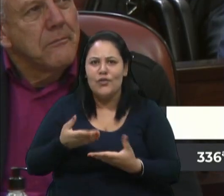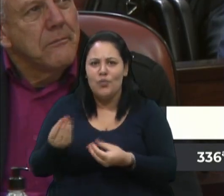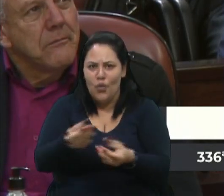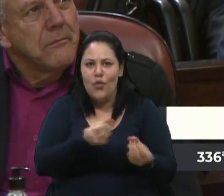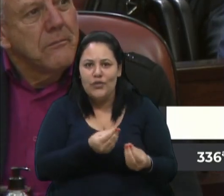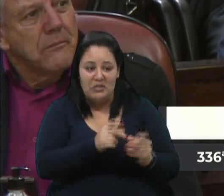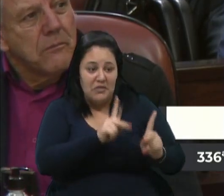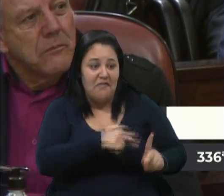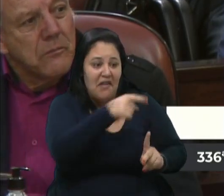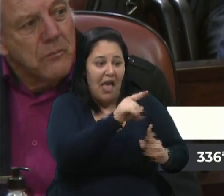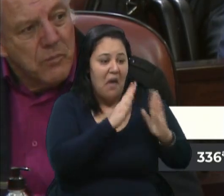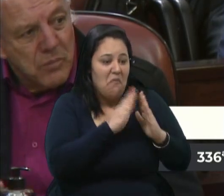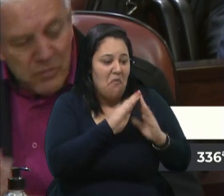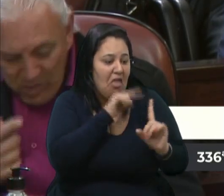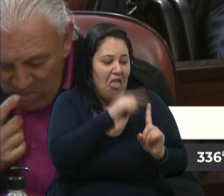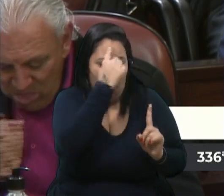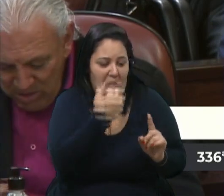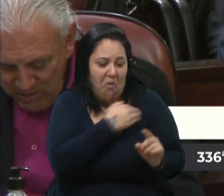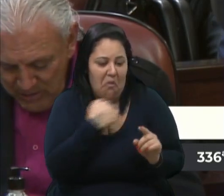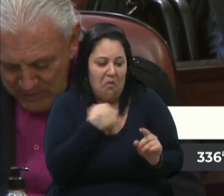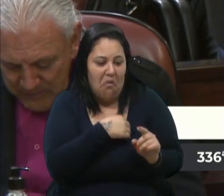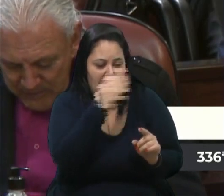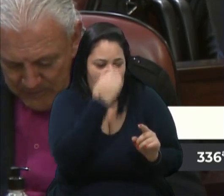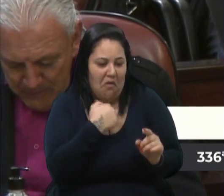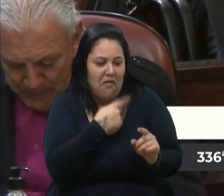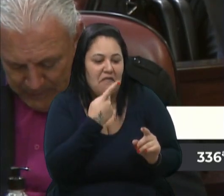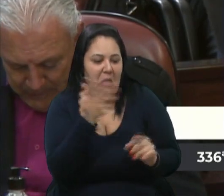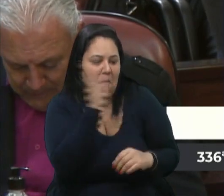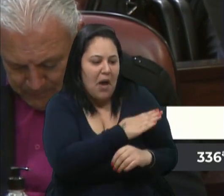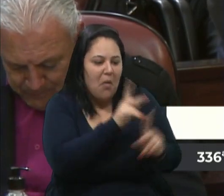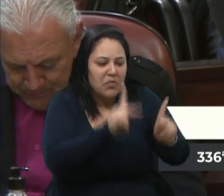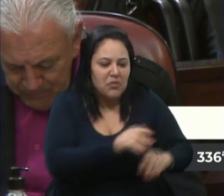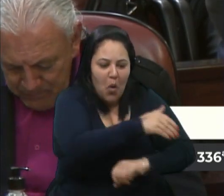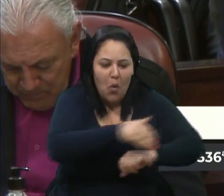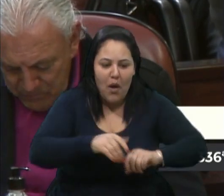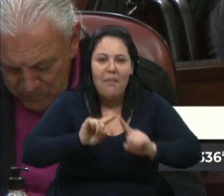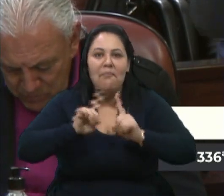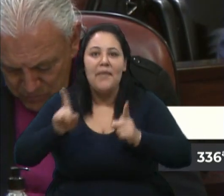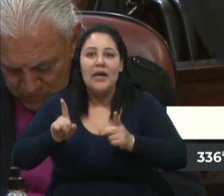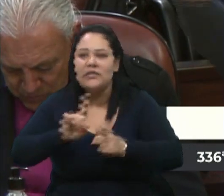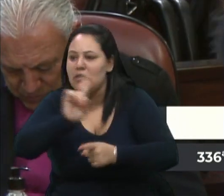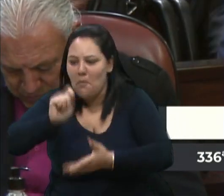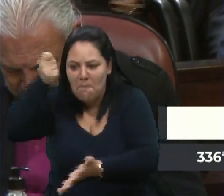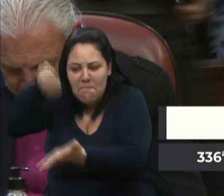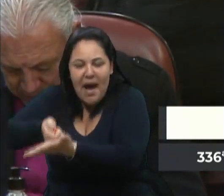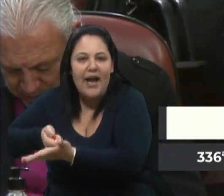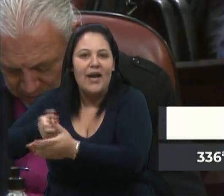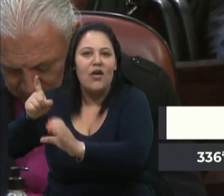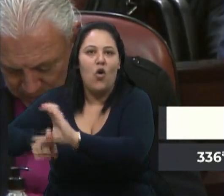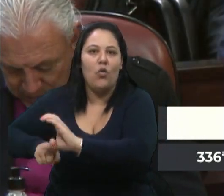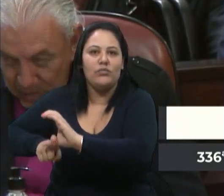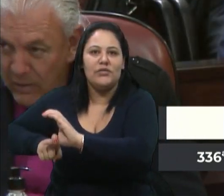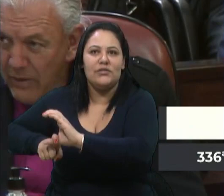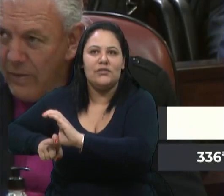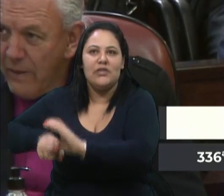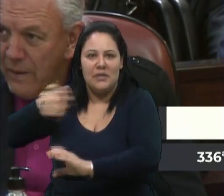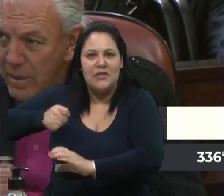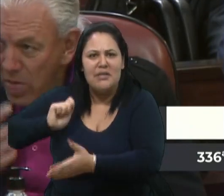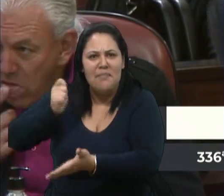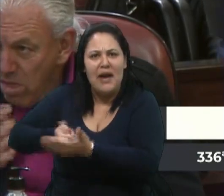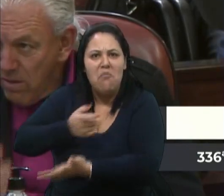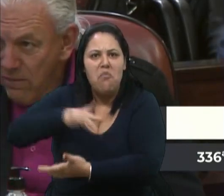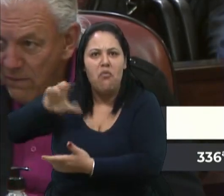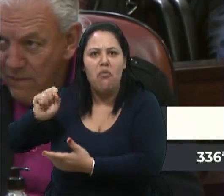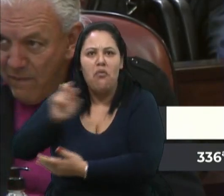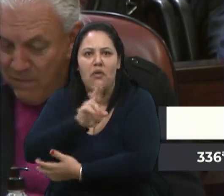numa igreja, falam das pessoas em situação de rua, mas estão devendo milhares ou milhões de reais aqui para a nossa cidade de Caxias do